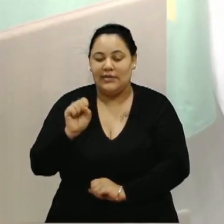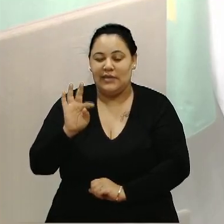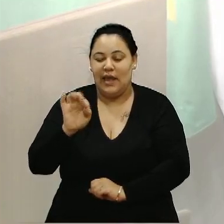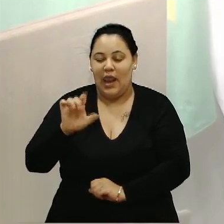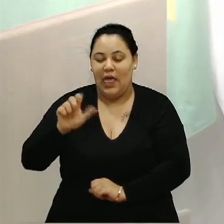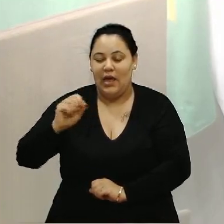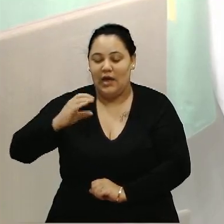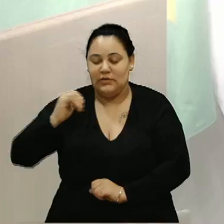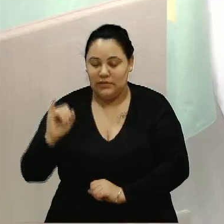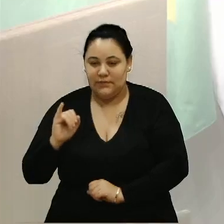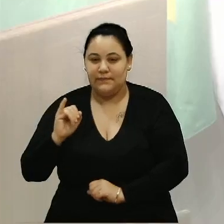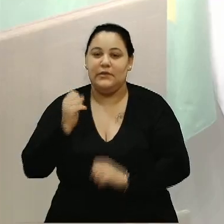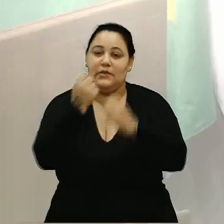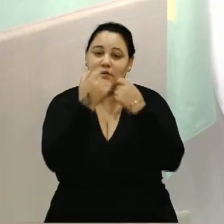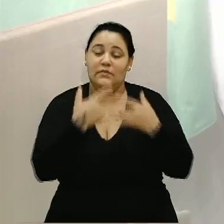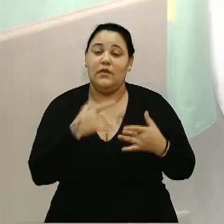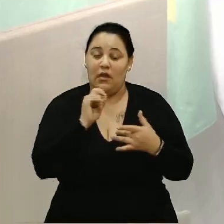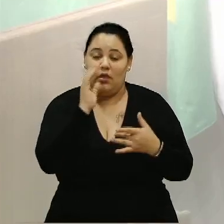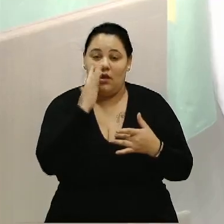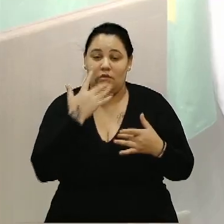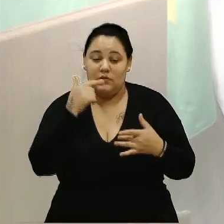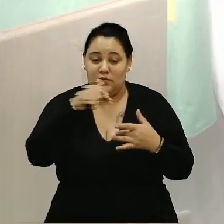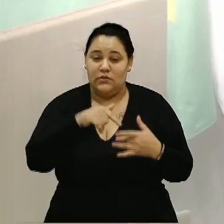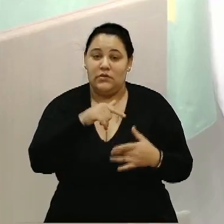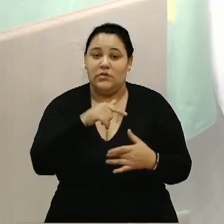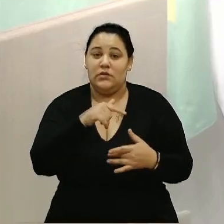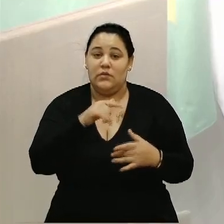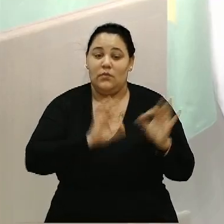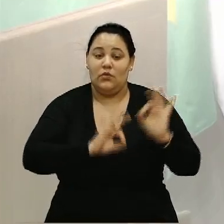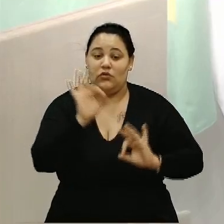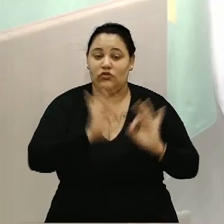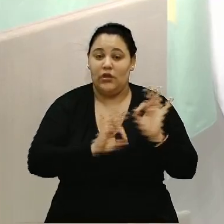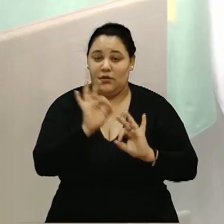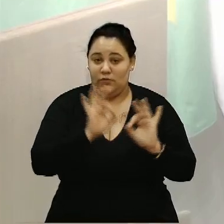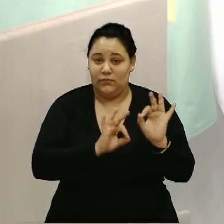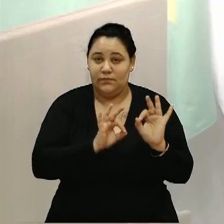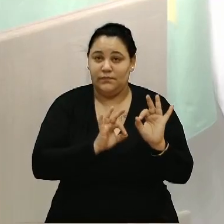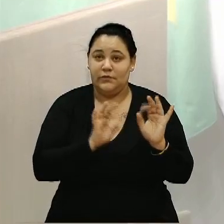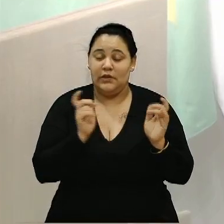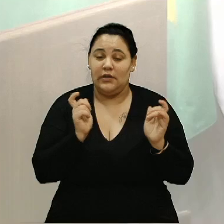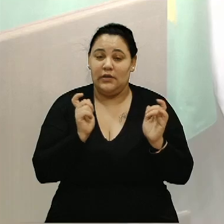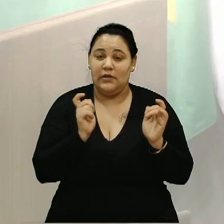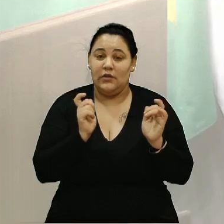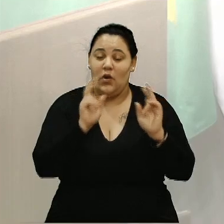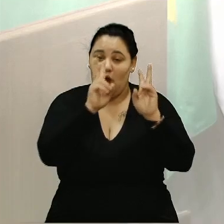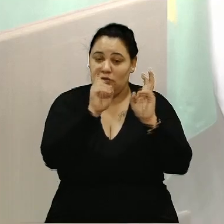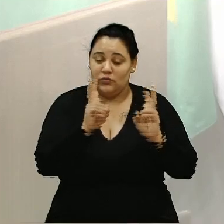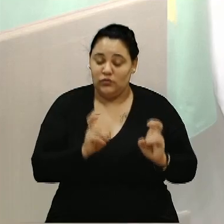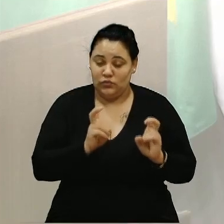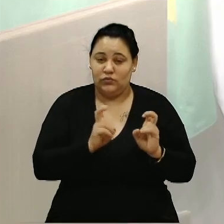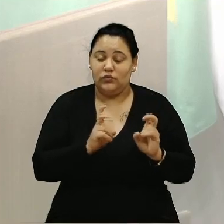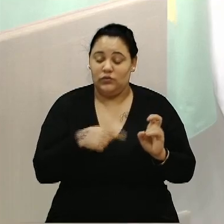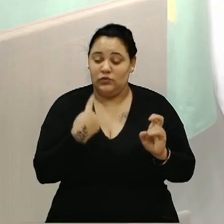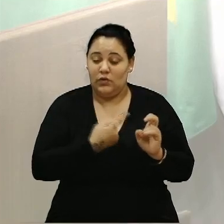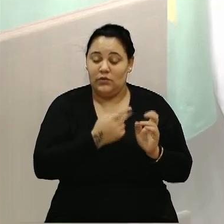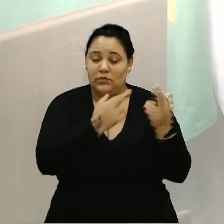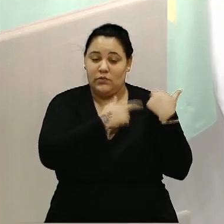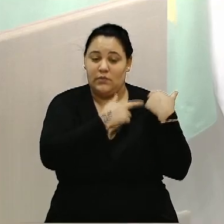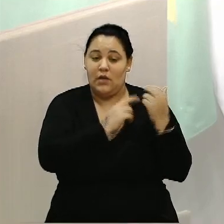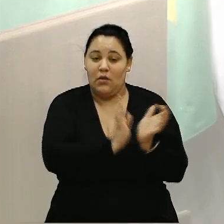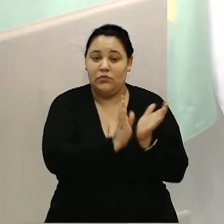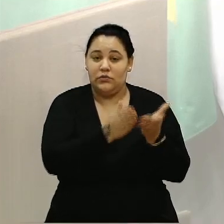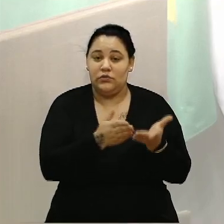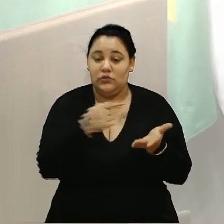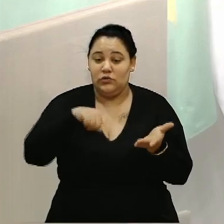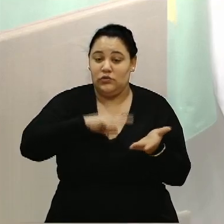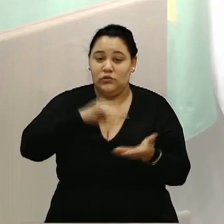Passando ao exame do presente projeto no âmbito das matérias de competência desta comissão, constatamos que o